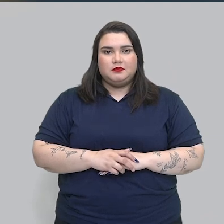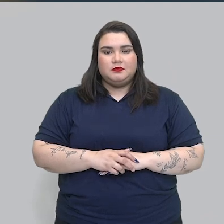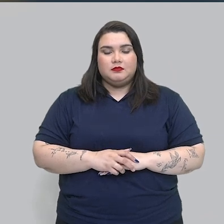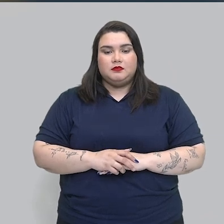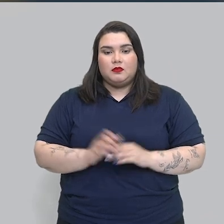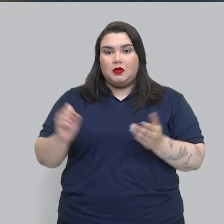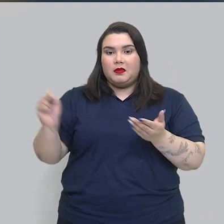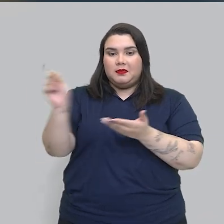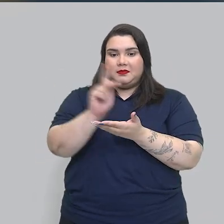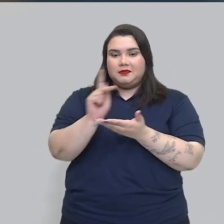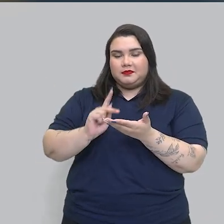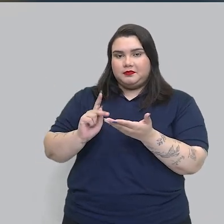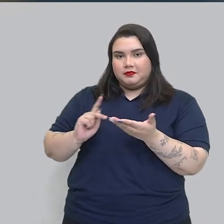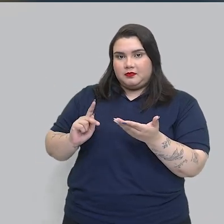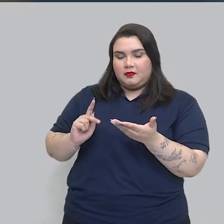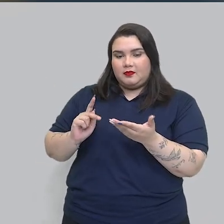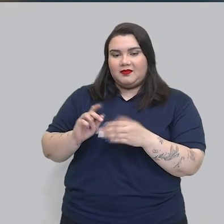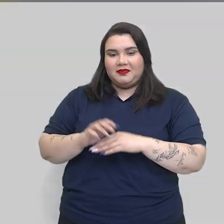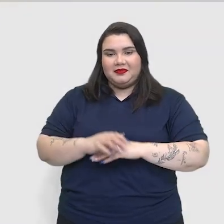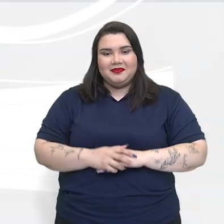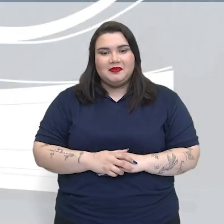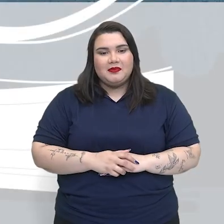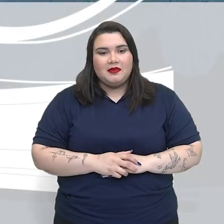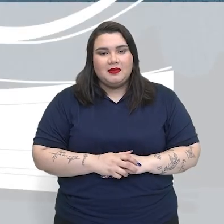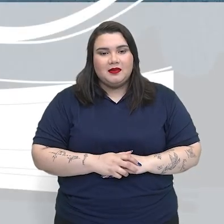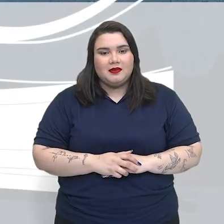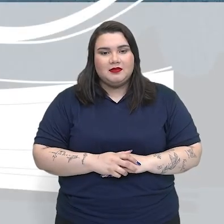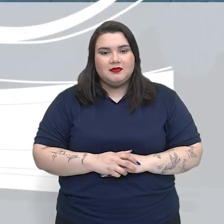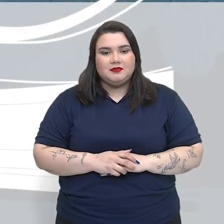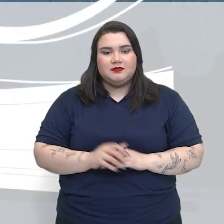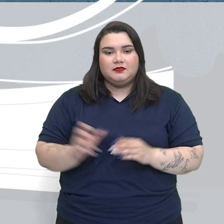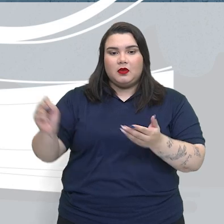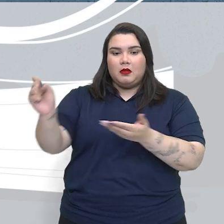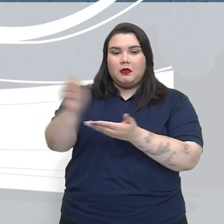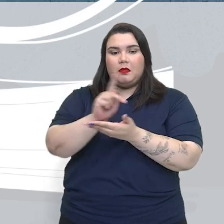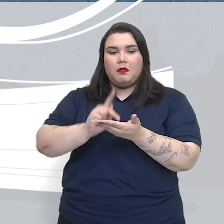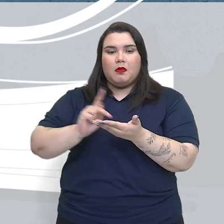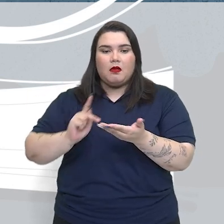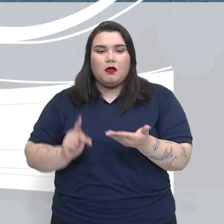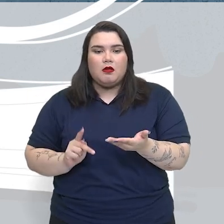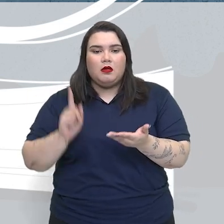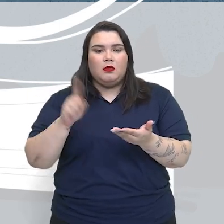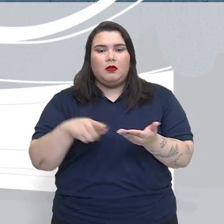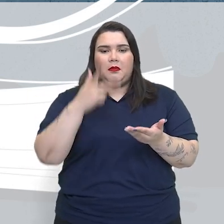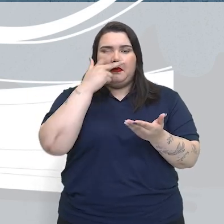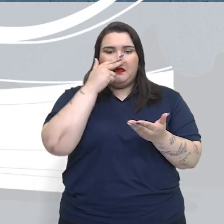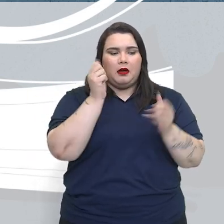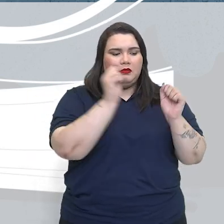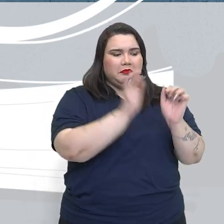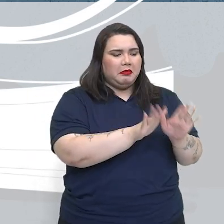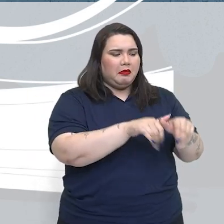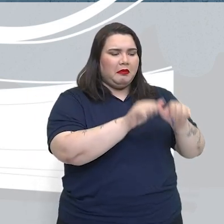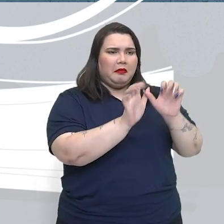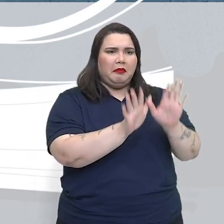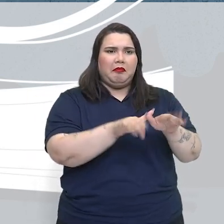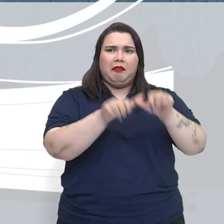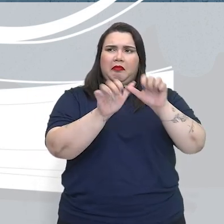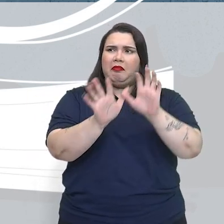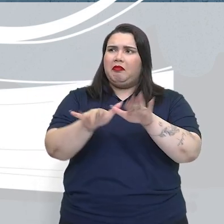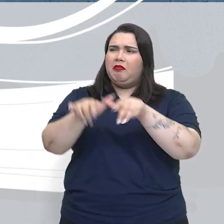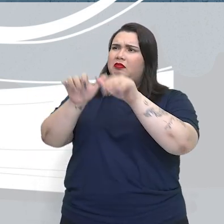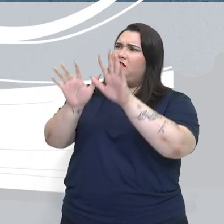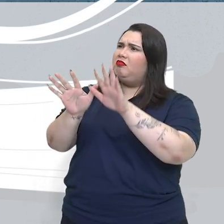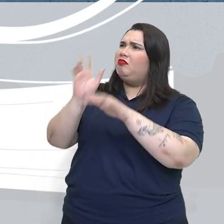Os poemas. Os poemas são pássaros que chegam não se sabe de